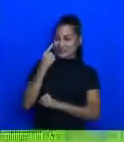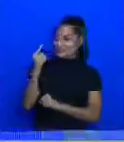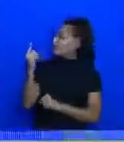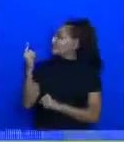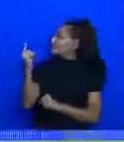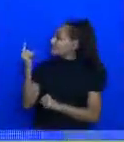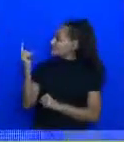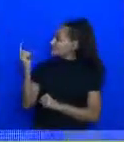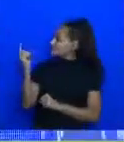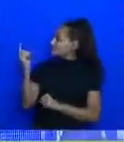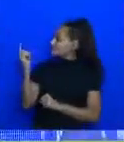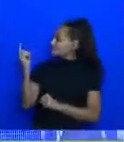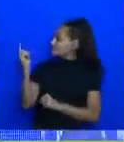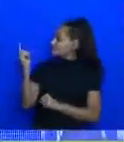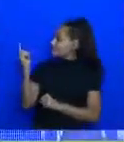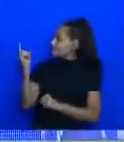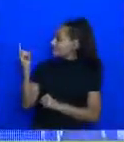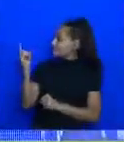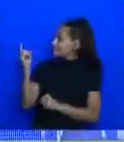bolas posicionadas.